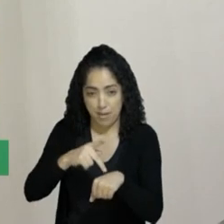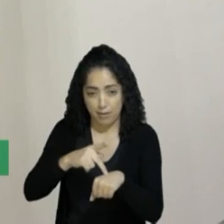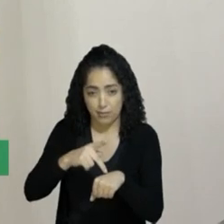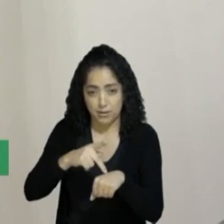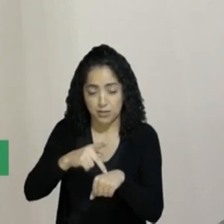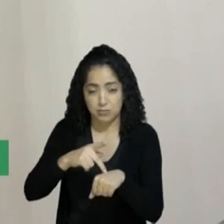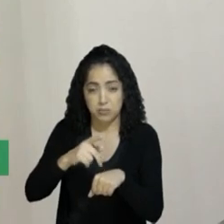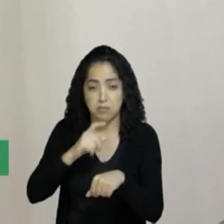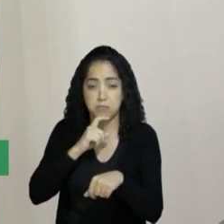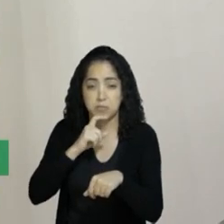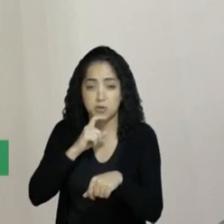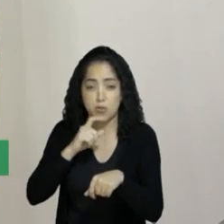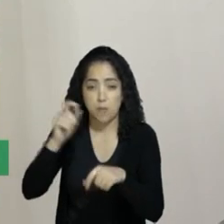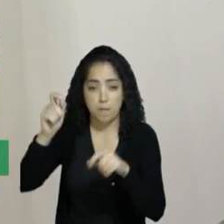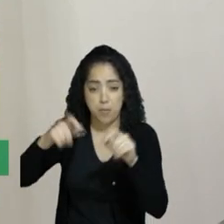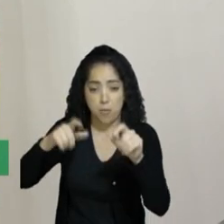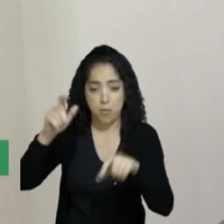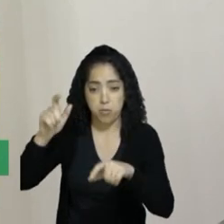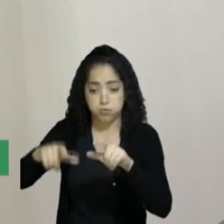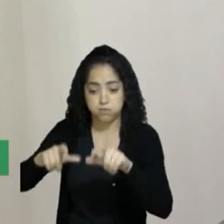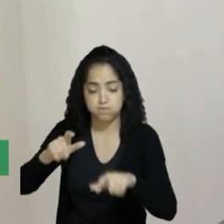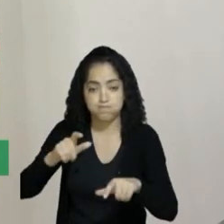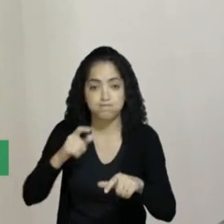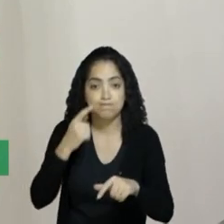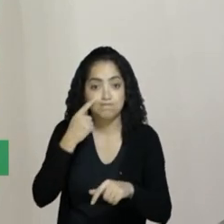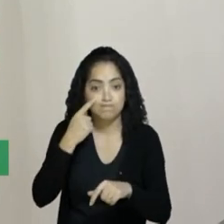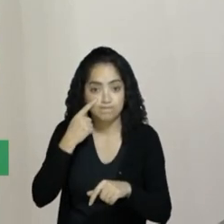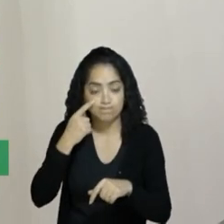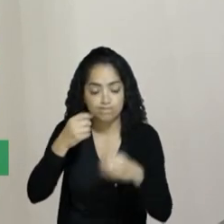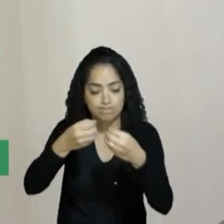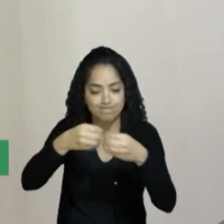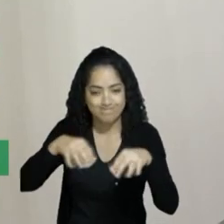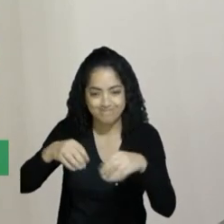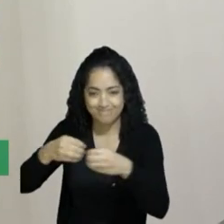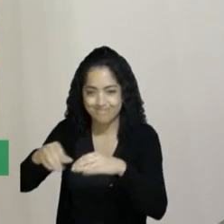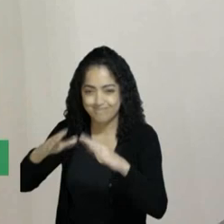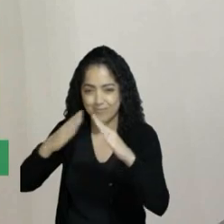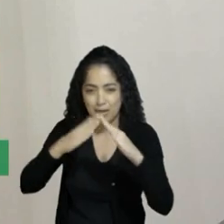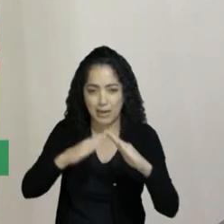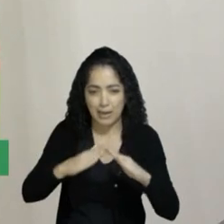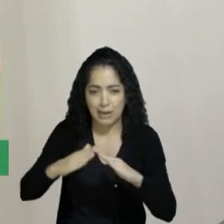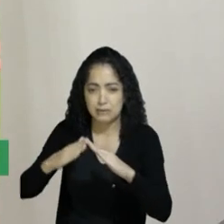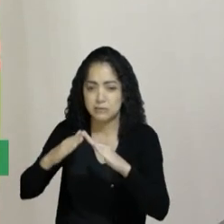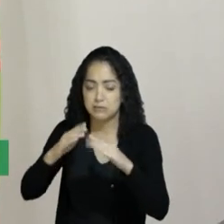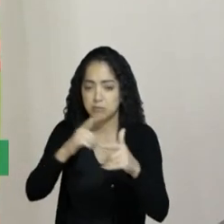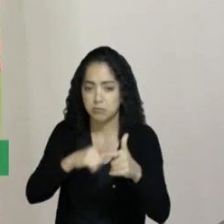região e fez inúmero estrago nas residências.